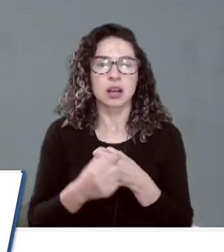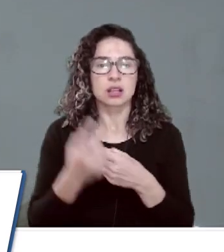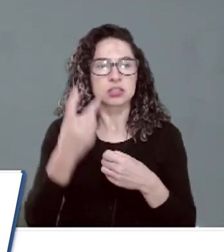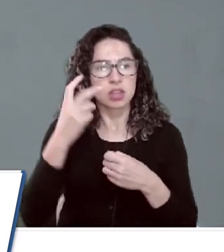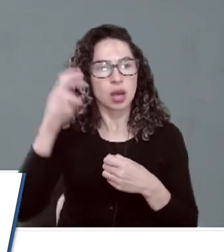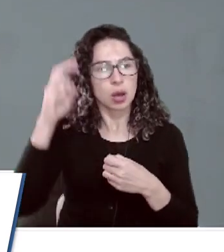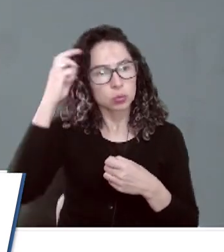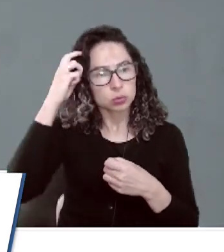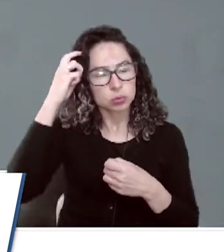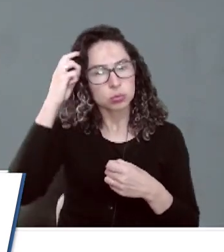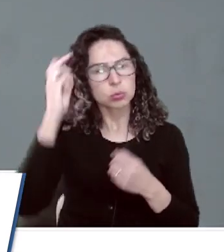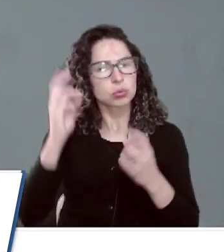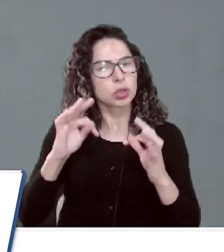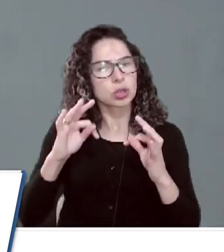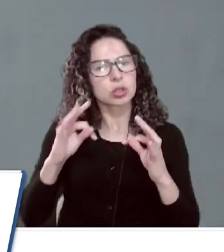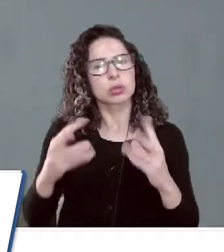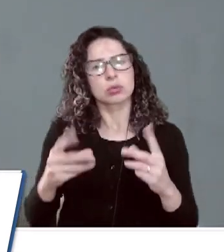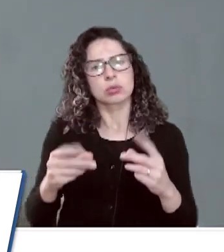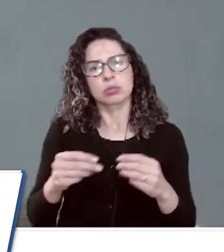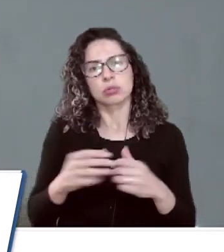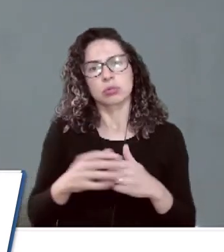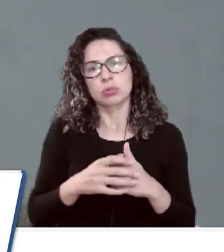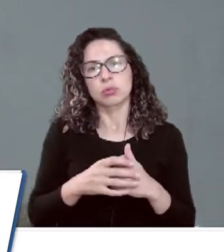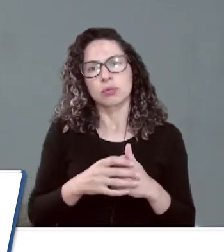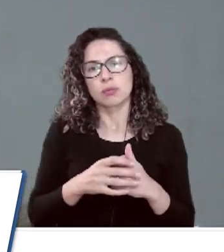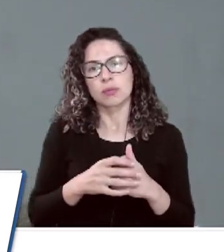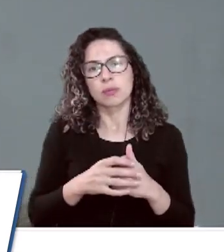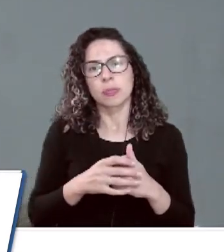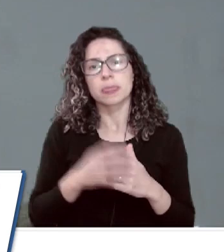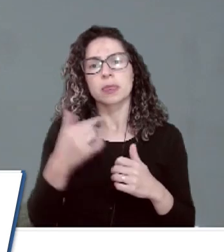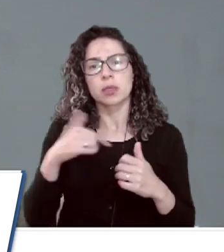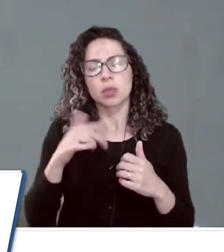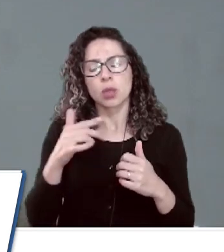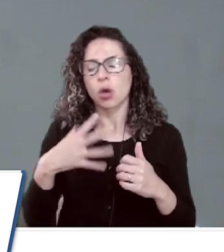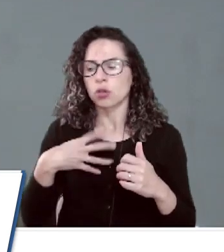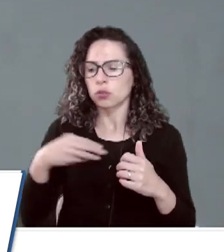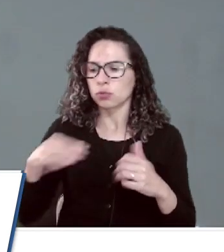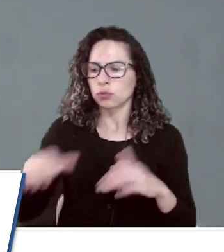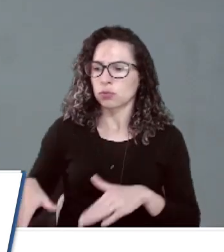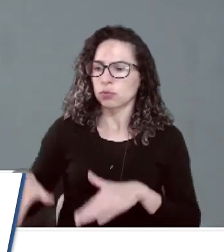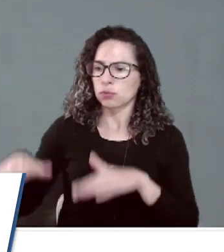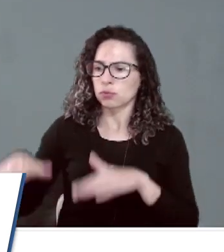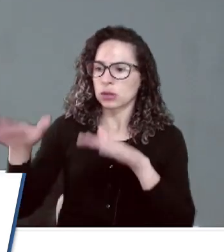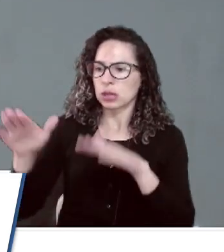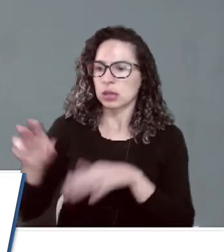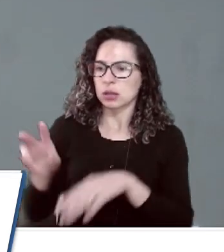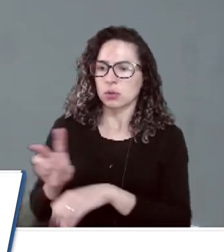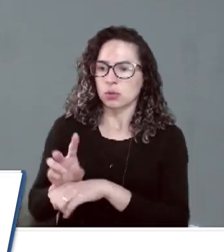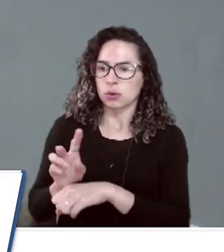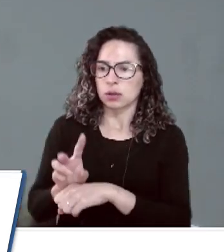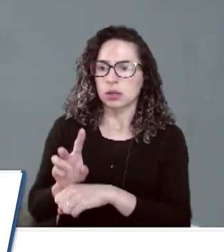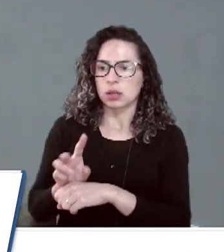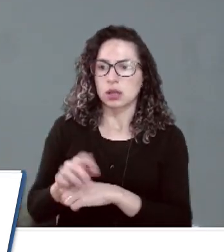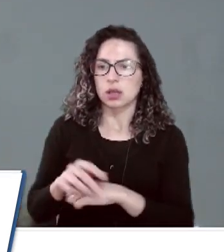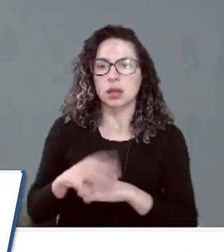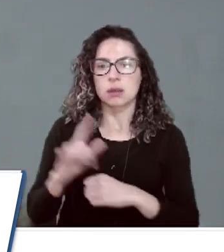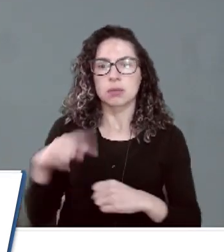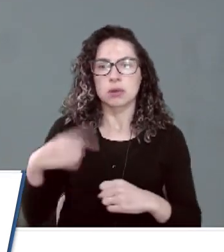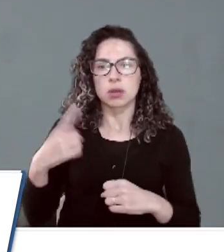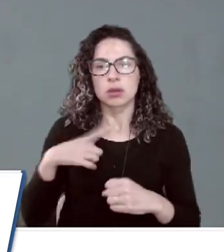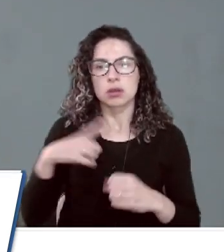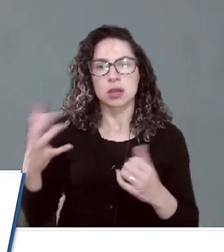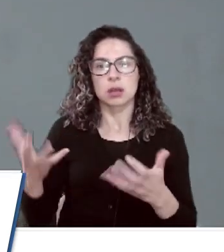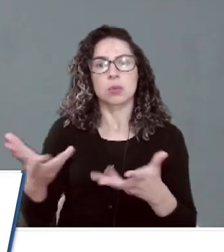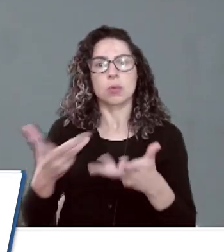sobre tudo, né? Aqui que nós criamos nossos filhos, aqui que nós temos a qualidade de vida que nós